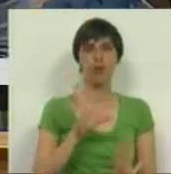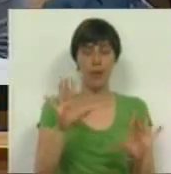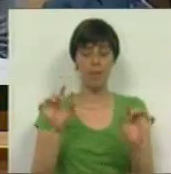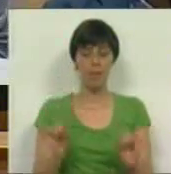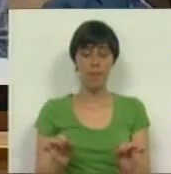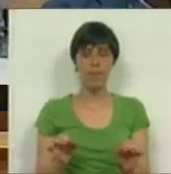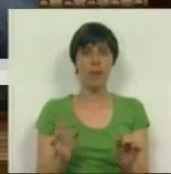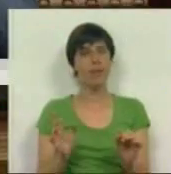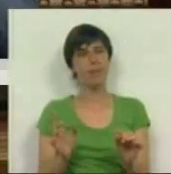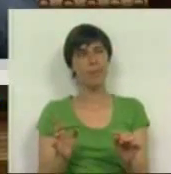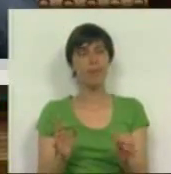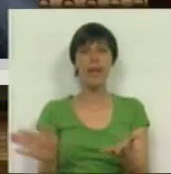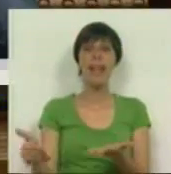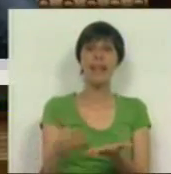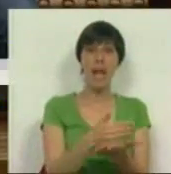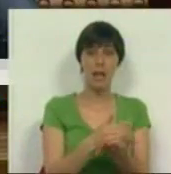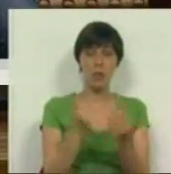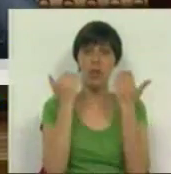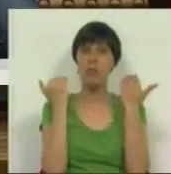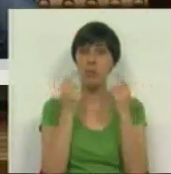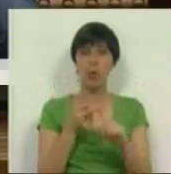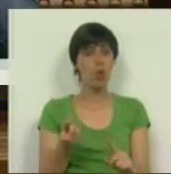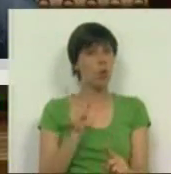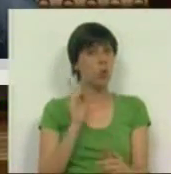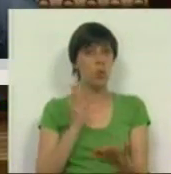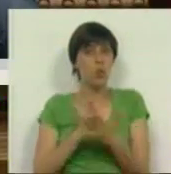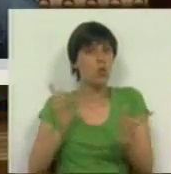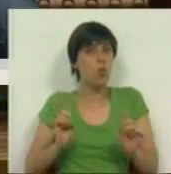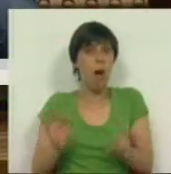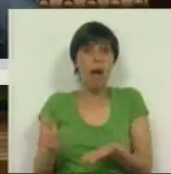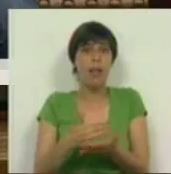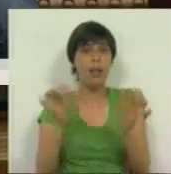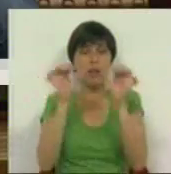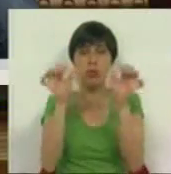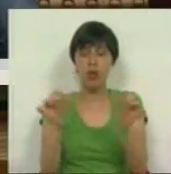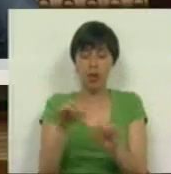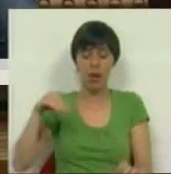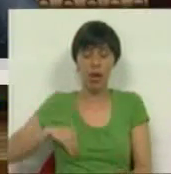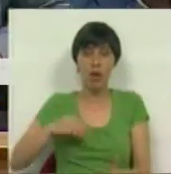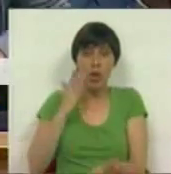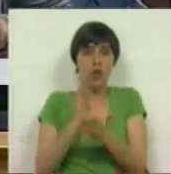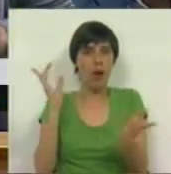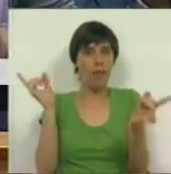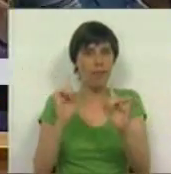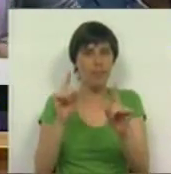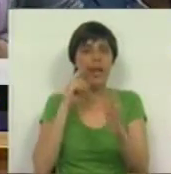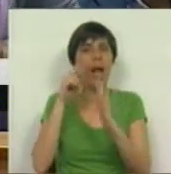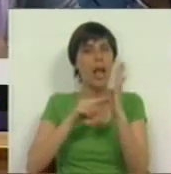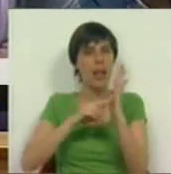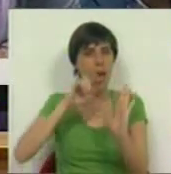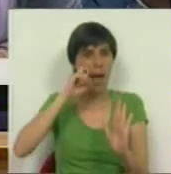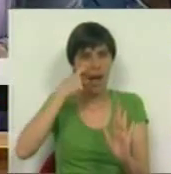aqui tratamentos de dados que não são apenas dados do sistema remuneratório. Leia